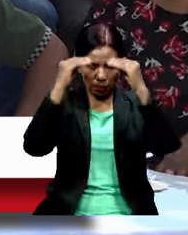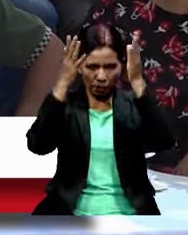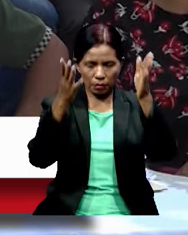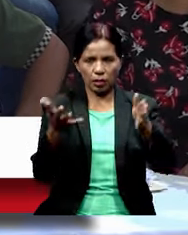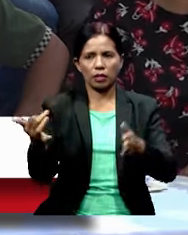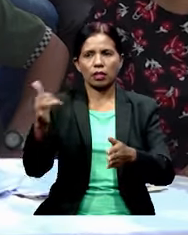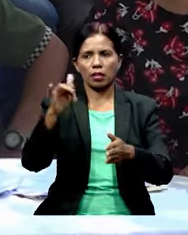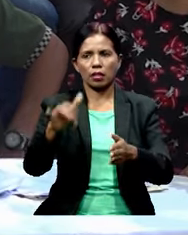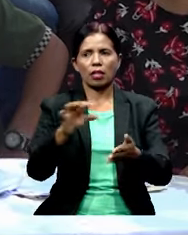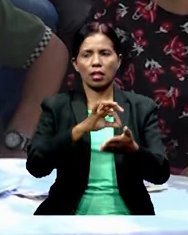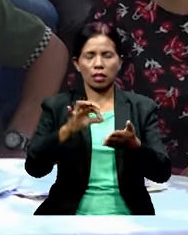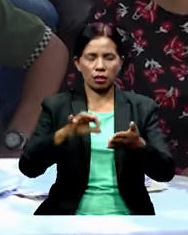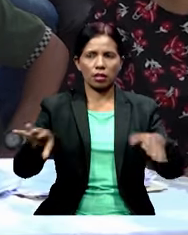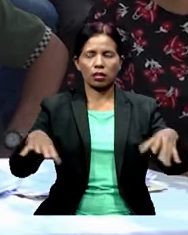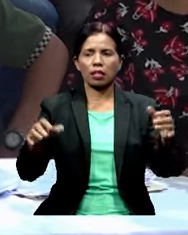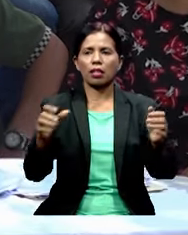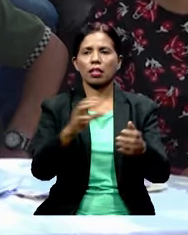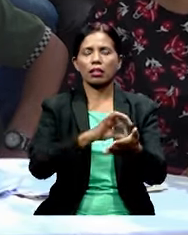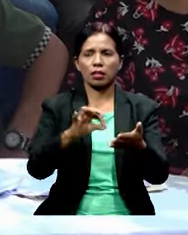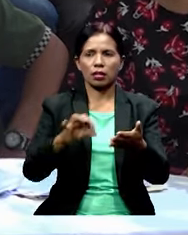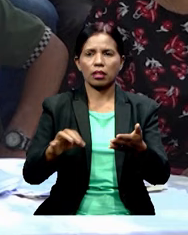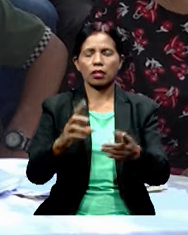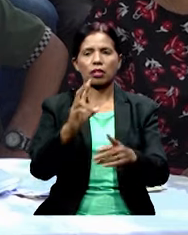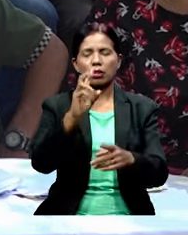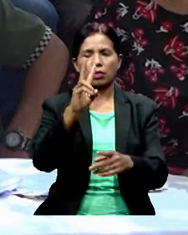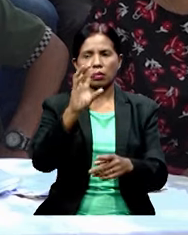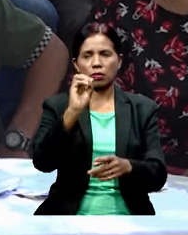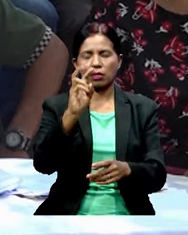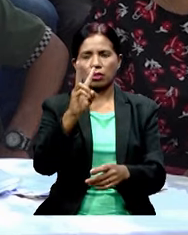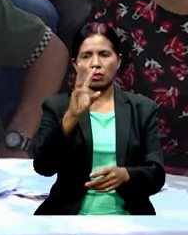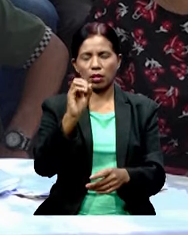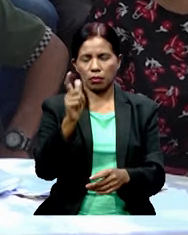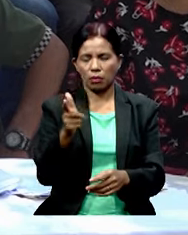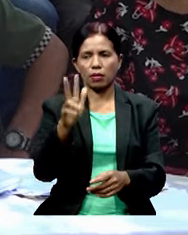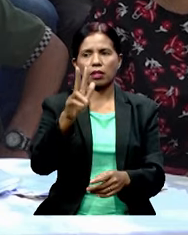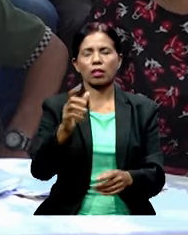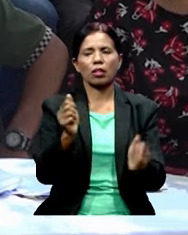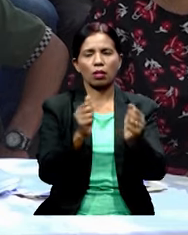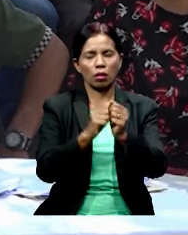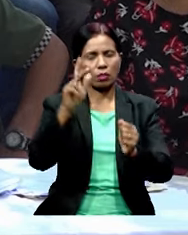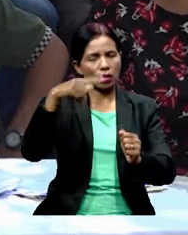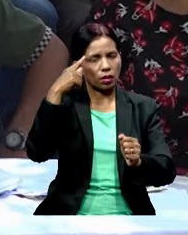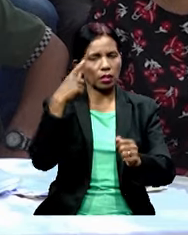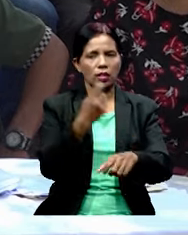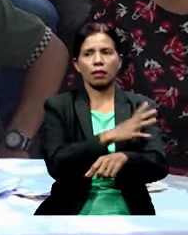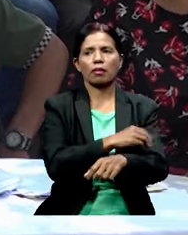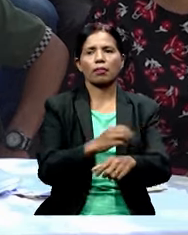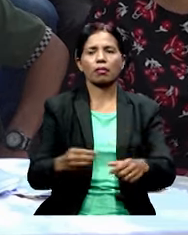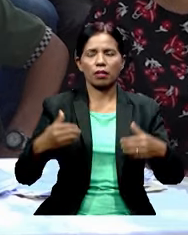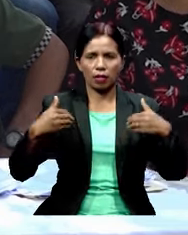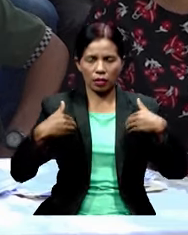nebe assina contrato ia abril 2023. Com razão política idane, ia tendência